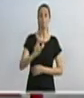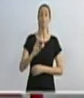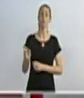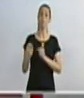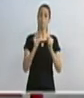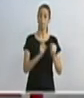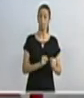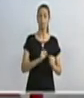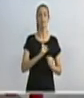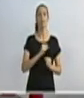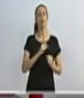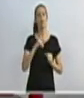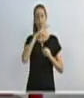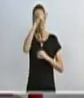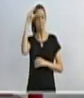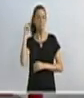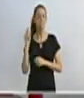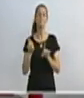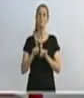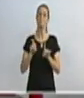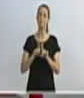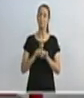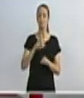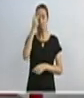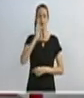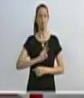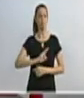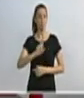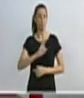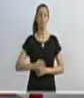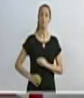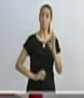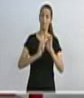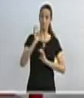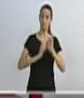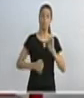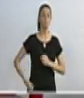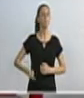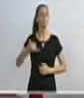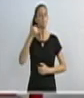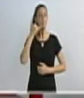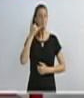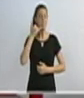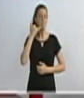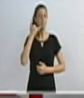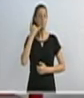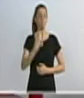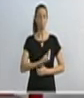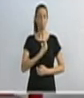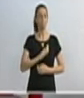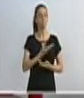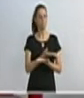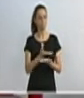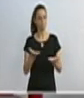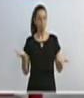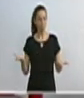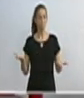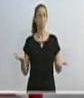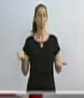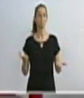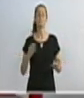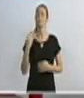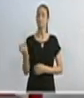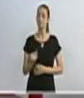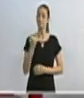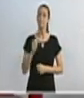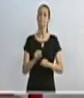público, vereadores que nos visitam, representantes das empresas de telefonia que estão presentes aqui também nesta